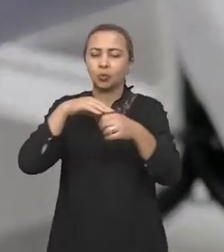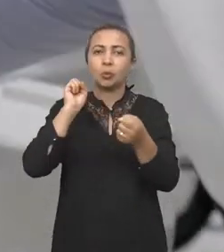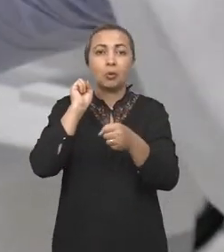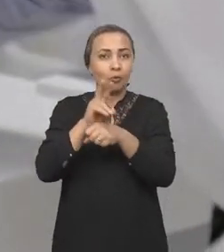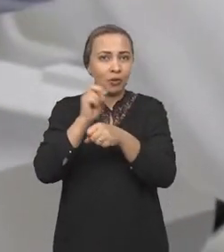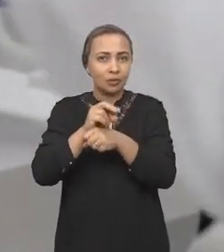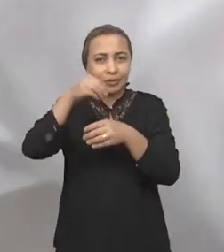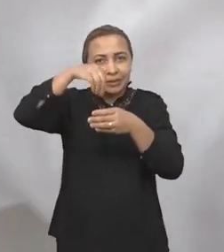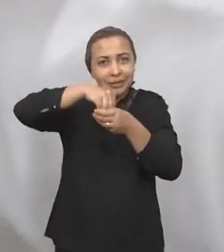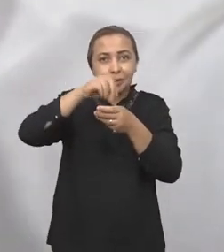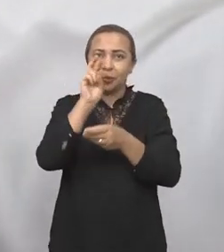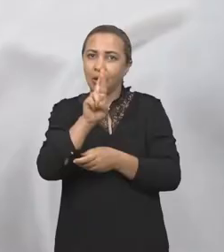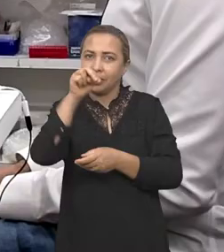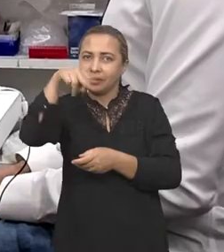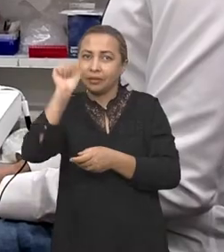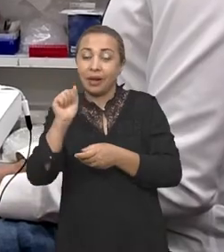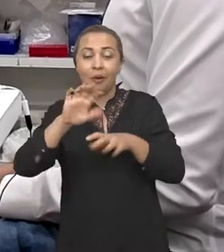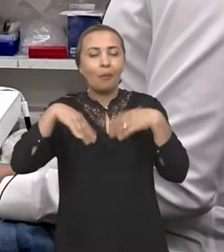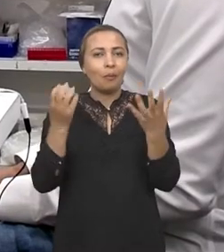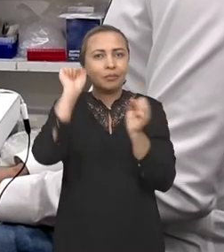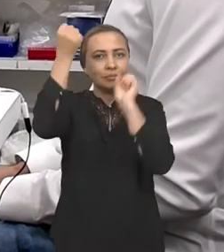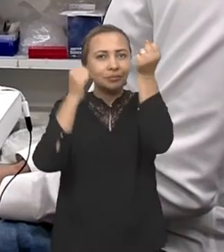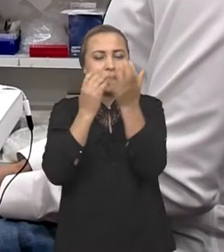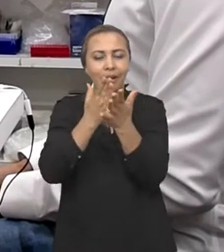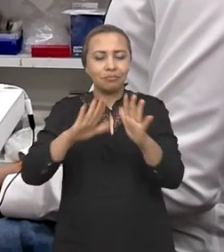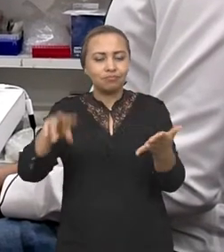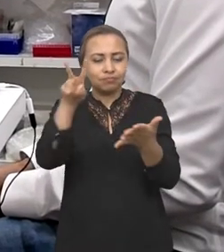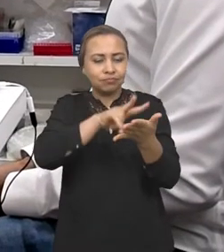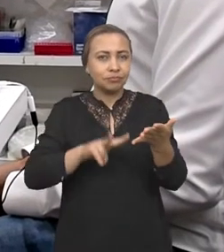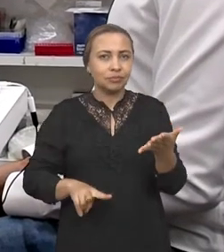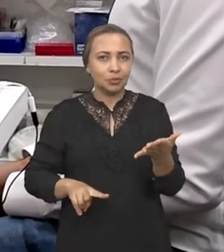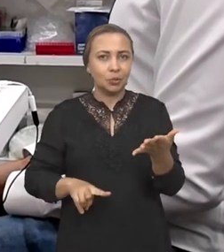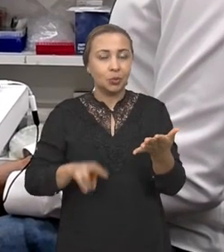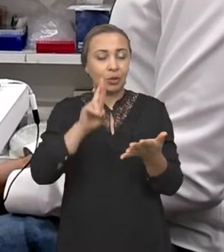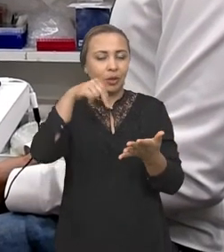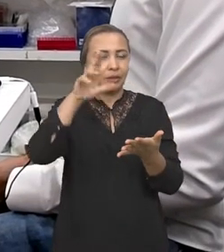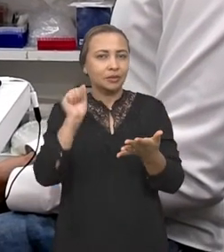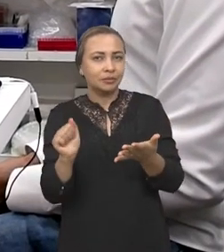vírus. Só que, quando a máquina termina essa leitura do genoma do vírus,